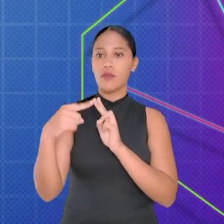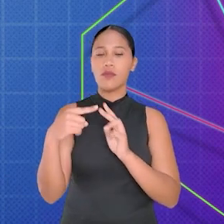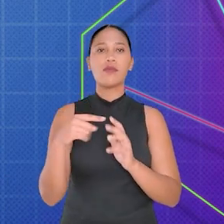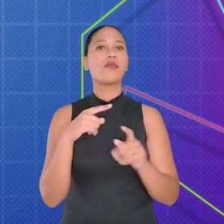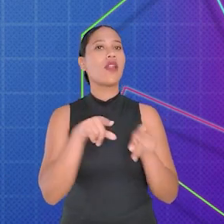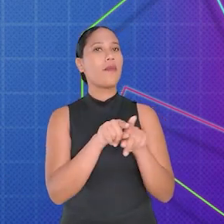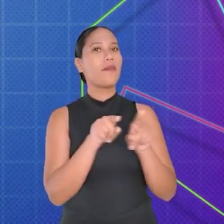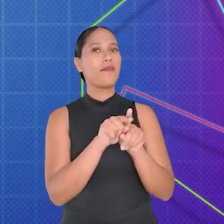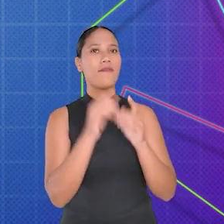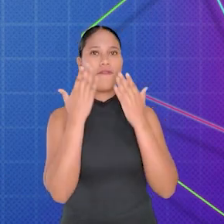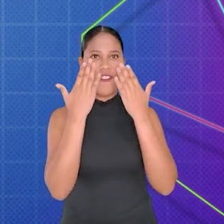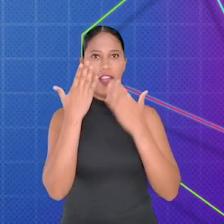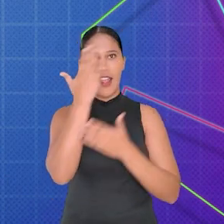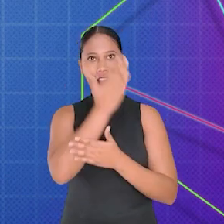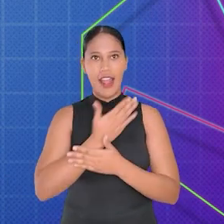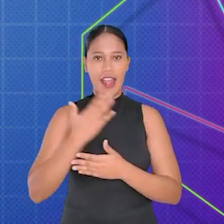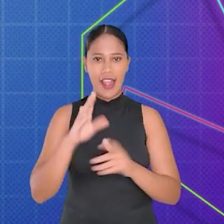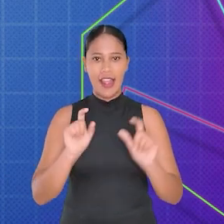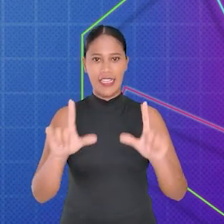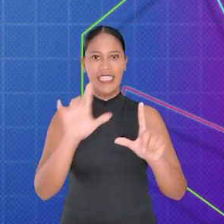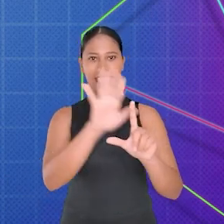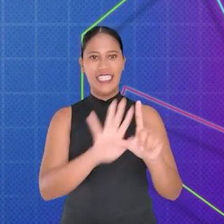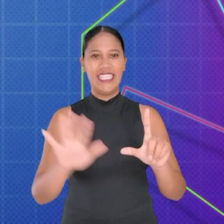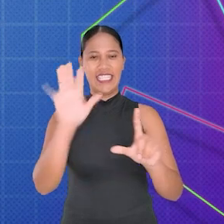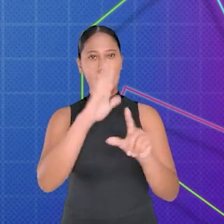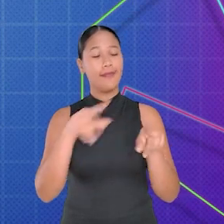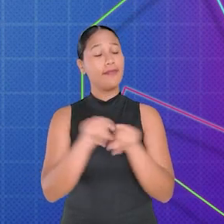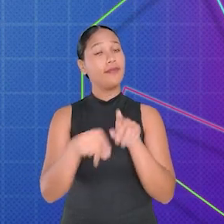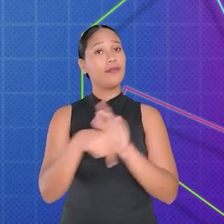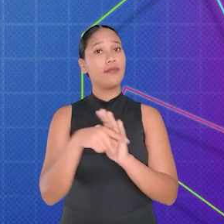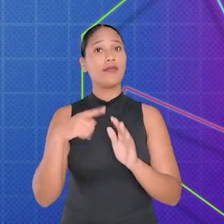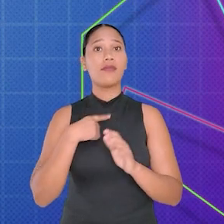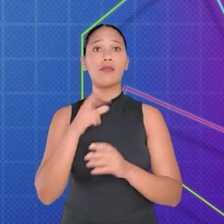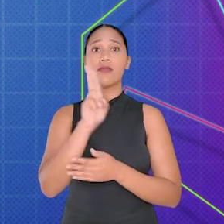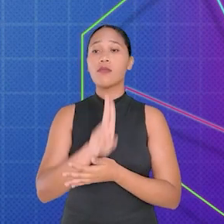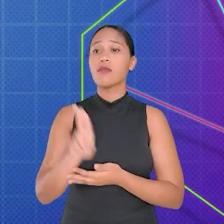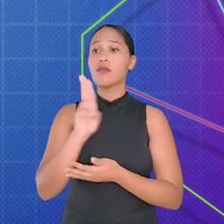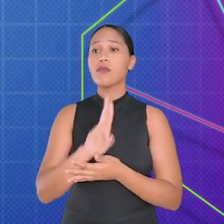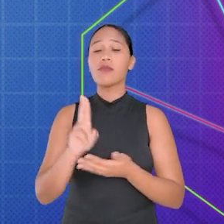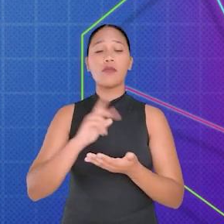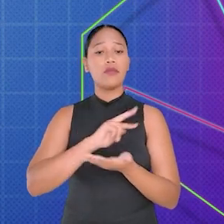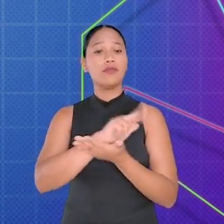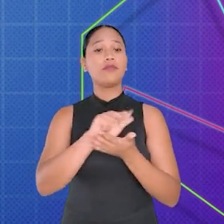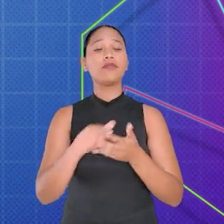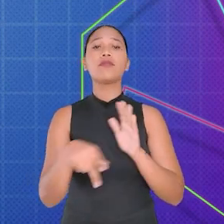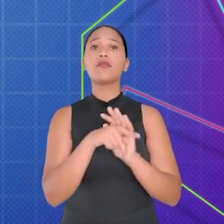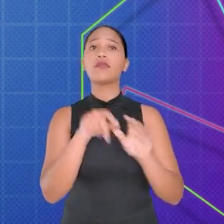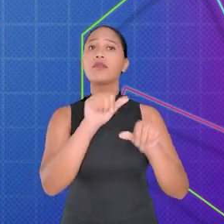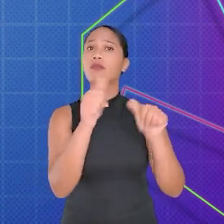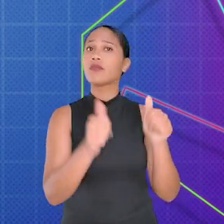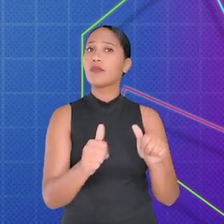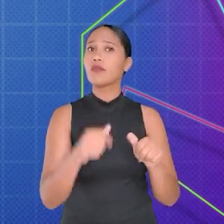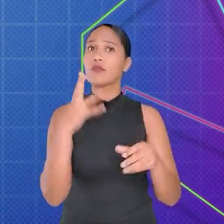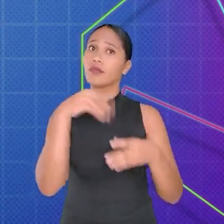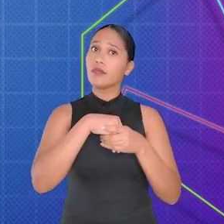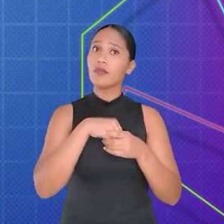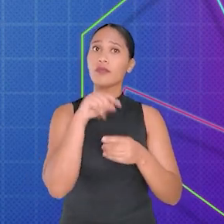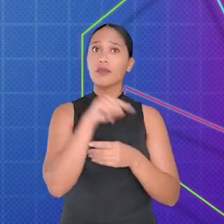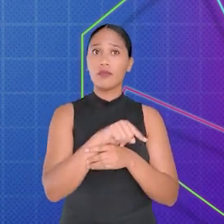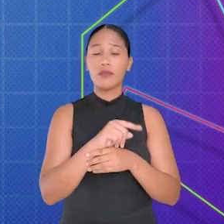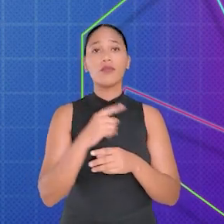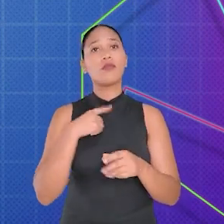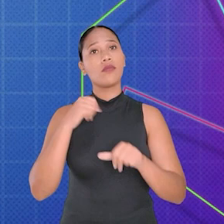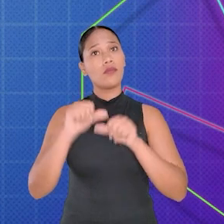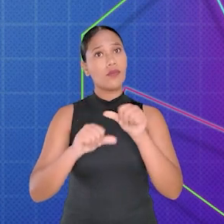Blender para adicionar e modificar vértices, arestas e faces manualmente. Uma vez que a malha básica esteja pronta, o usuário pode começar a esculpir